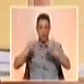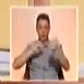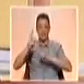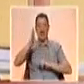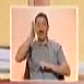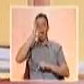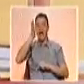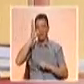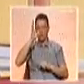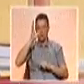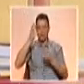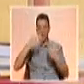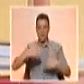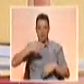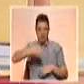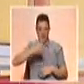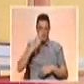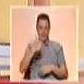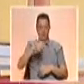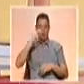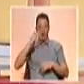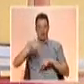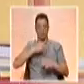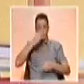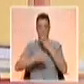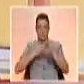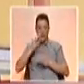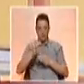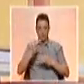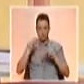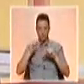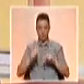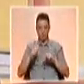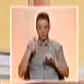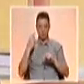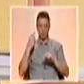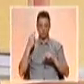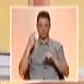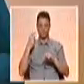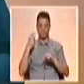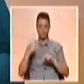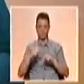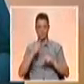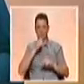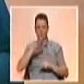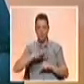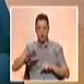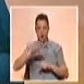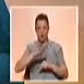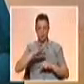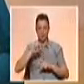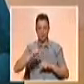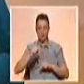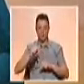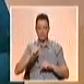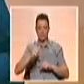do transporte da água. Paula, nós temos falado aqui de... Primeiro, falámos sobre onde é que a gente consome água